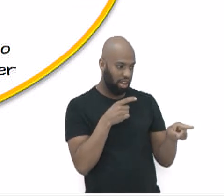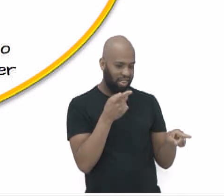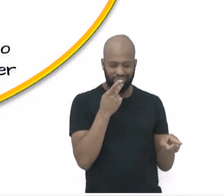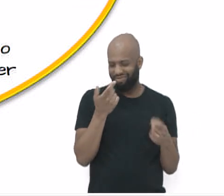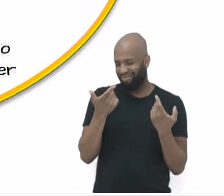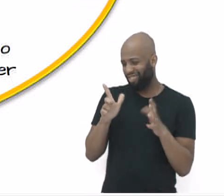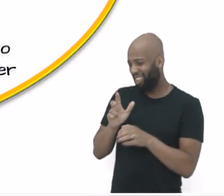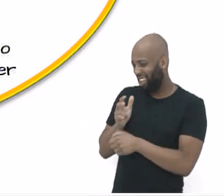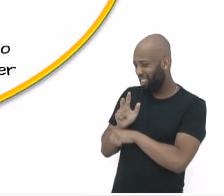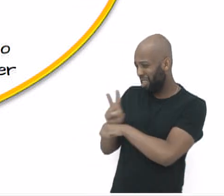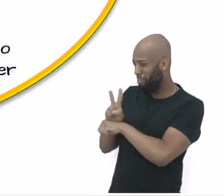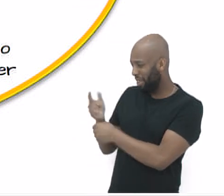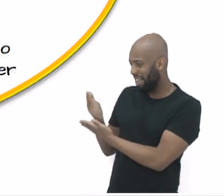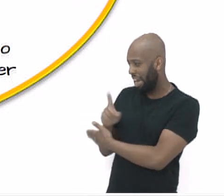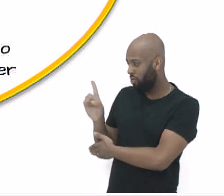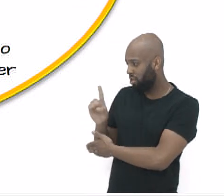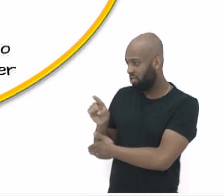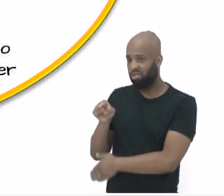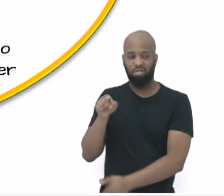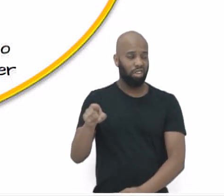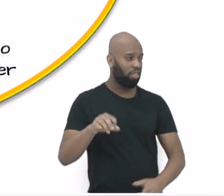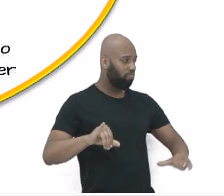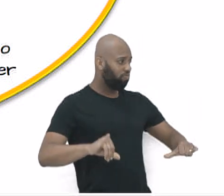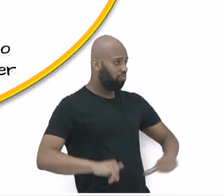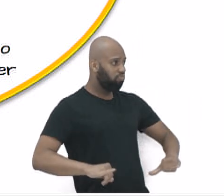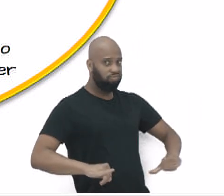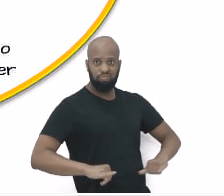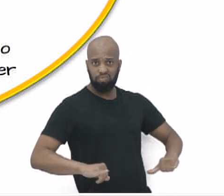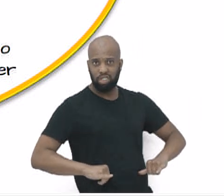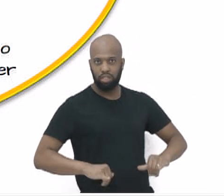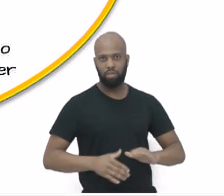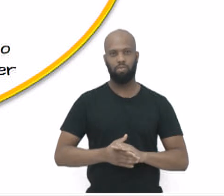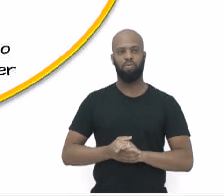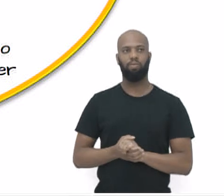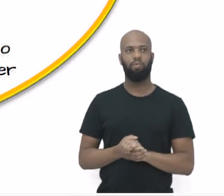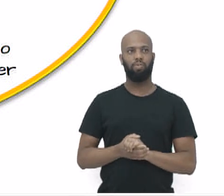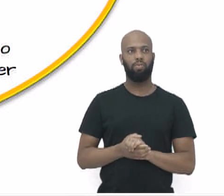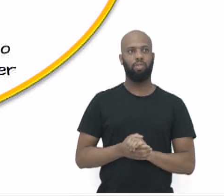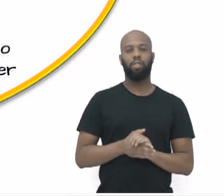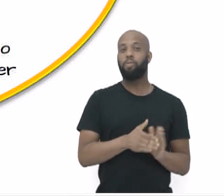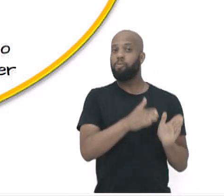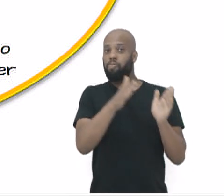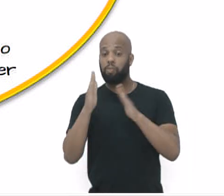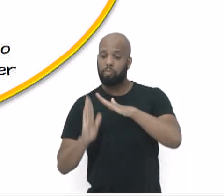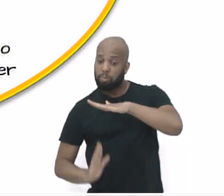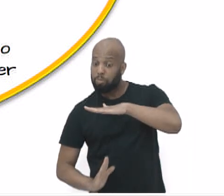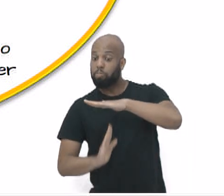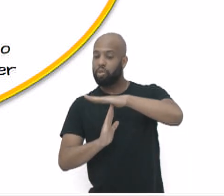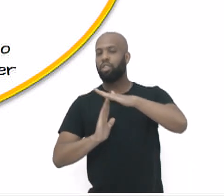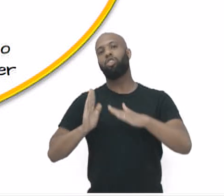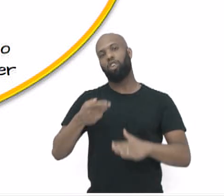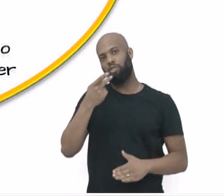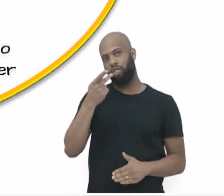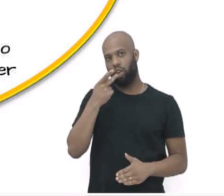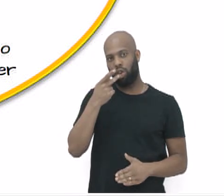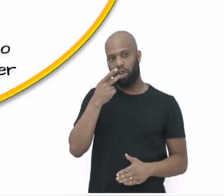essa garota, né? E essa mãe vem descobrir a filha que ela tem, né? Que deve ter sido bem